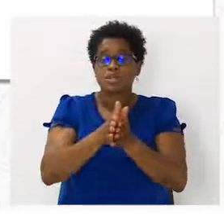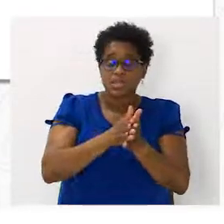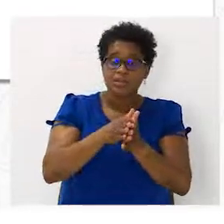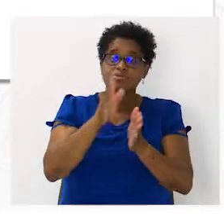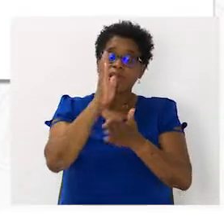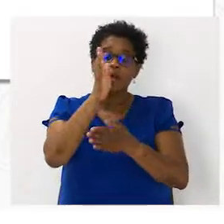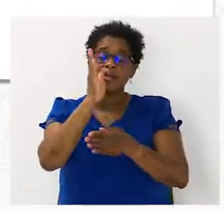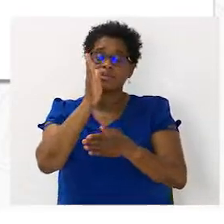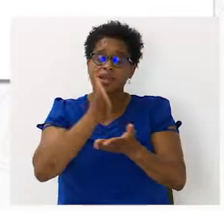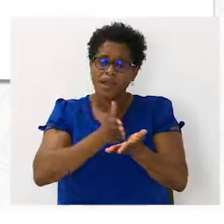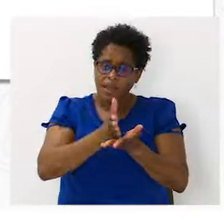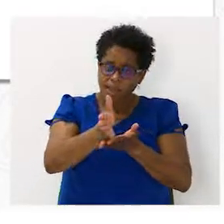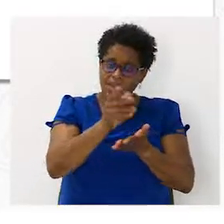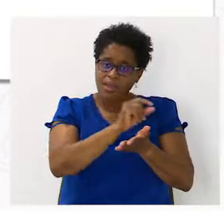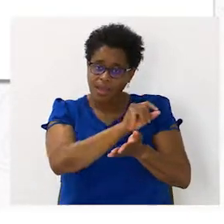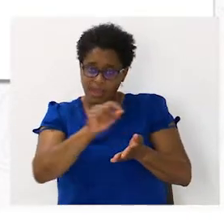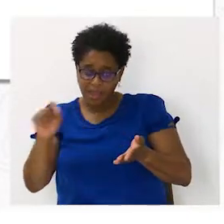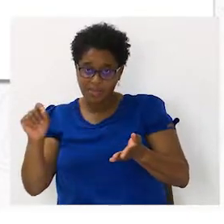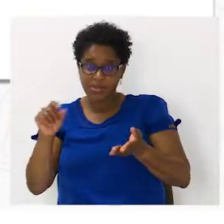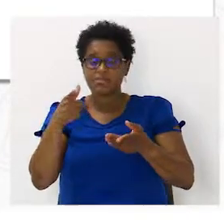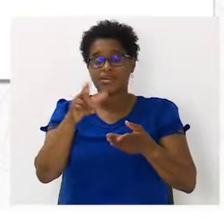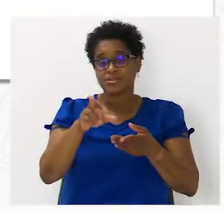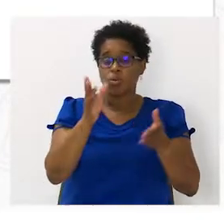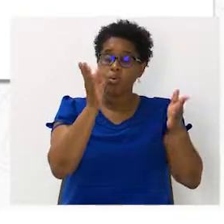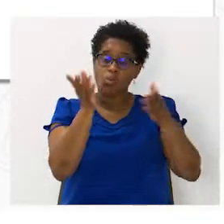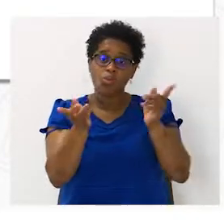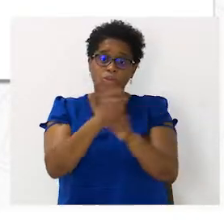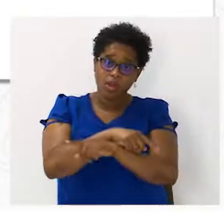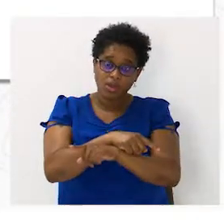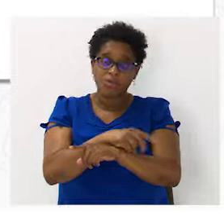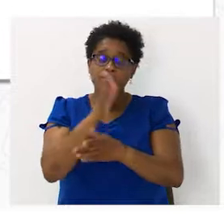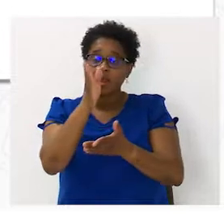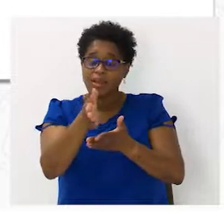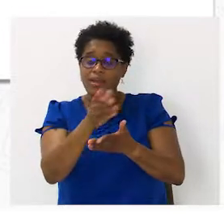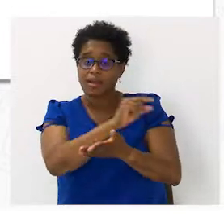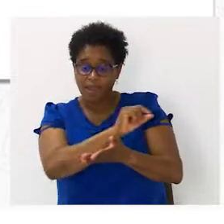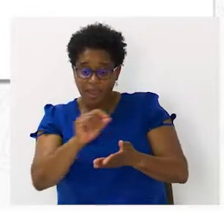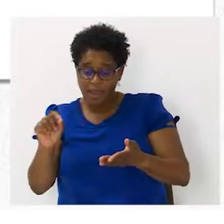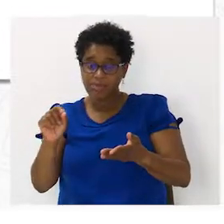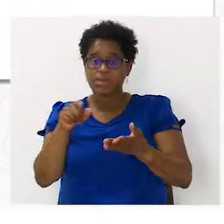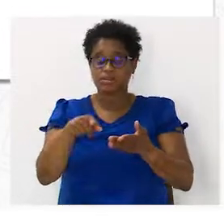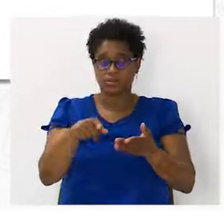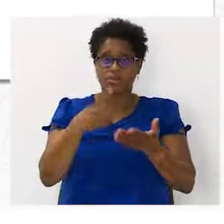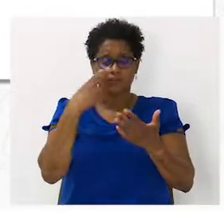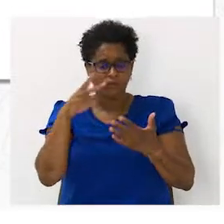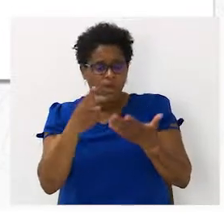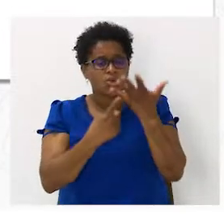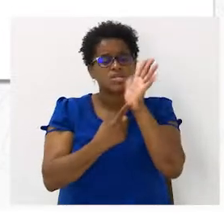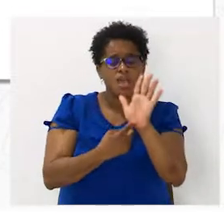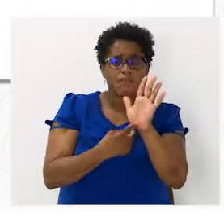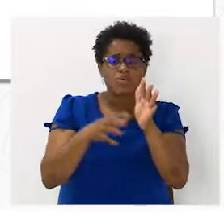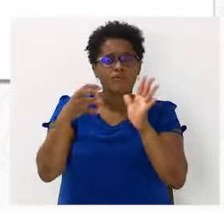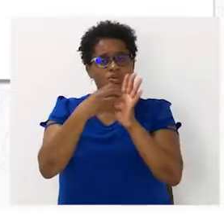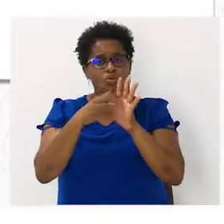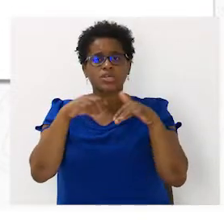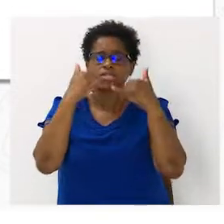retas têm a razão oposto pelo vértice da reta que os corta, considerando-se o exemplo da